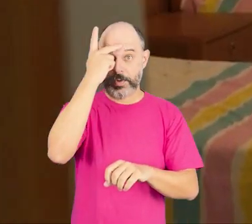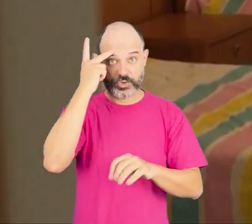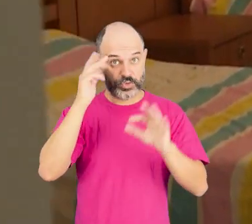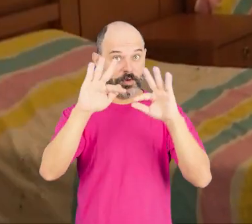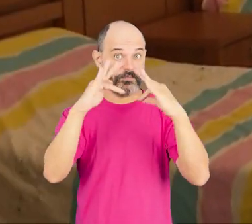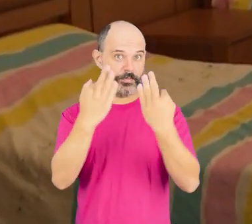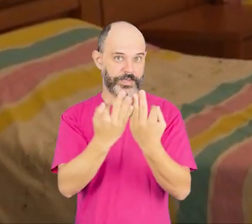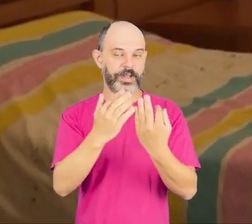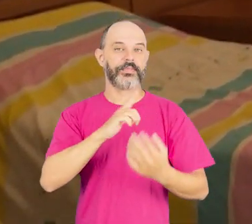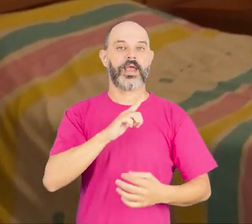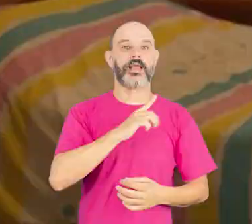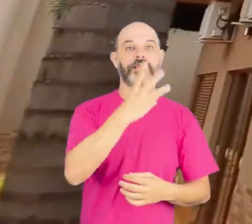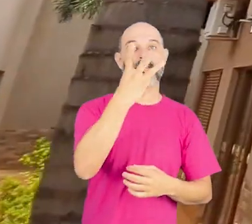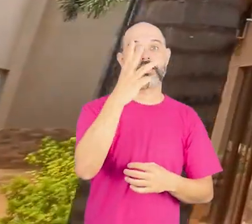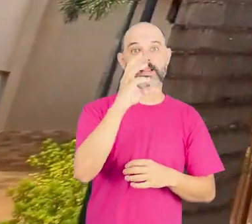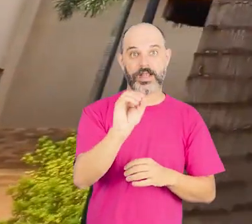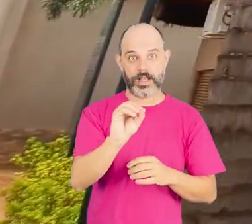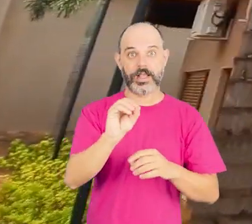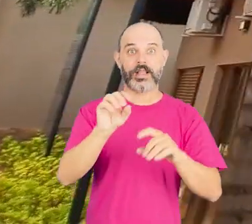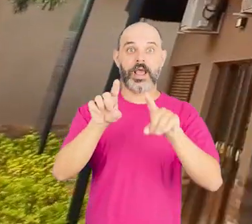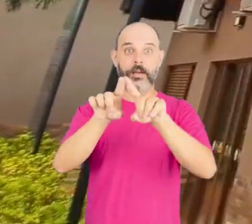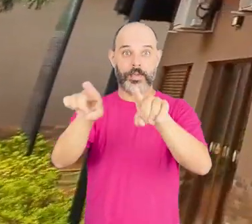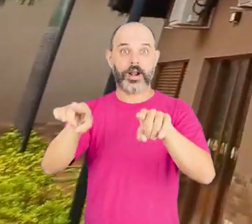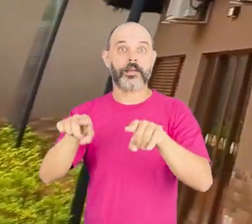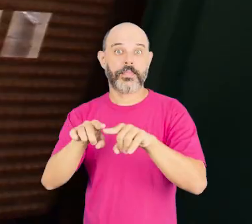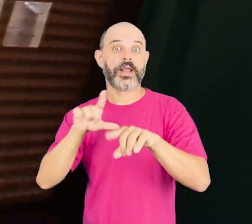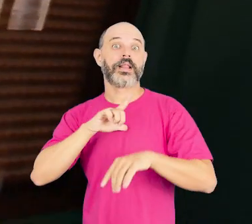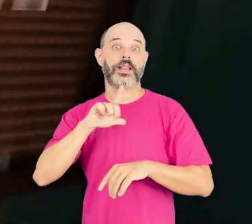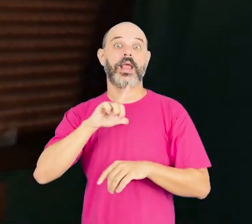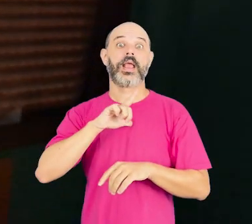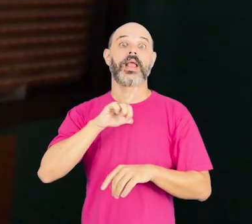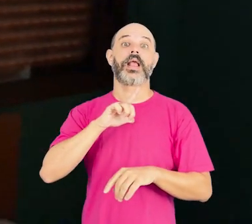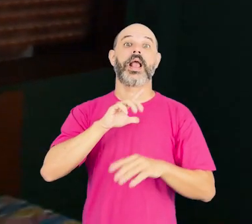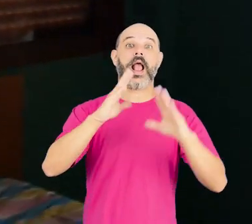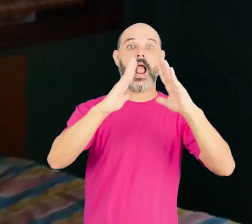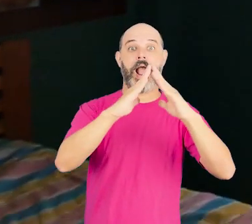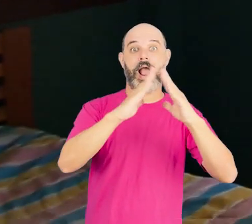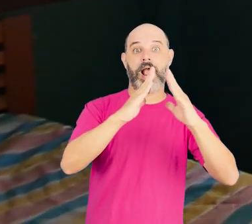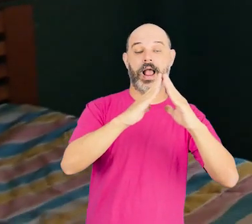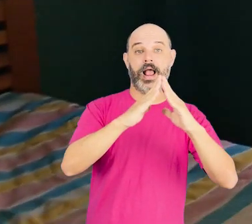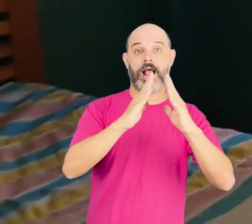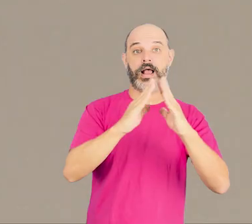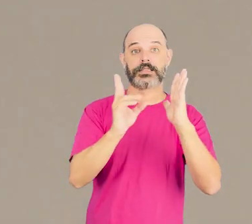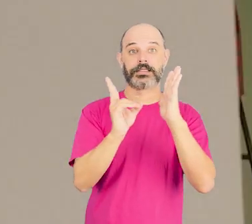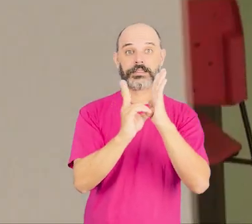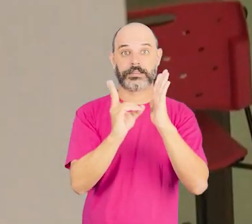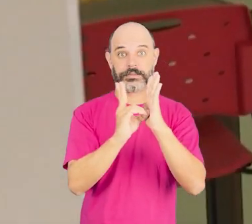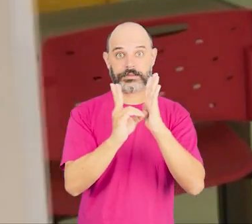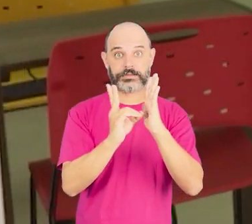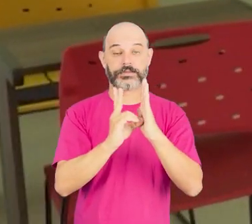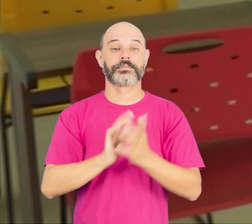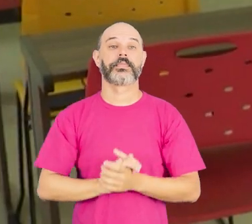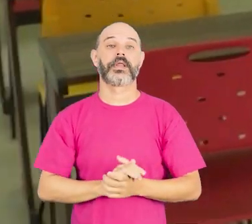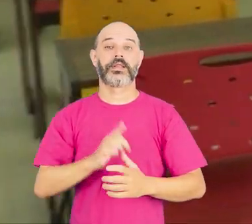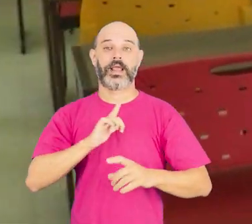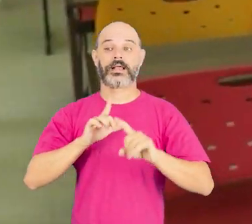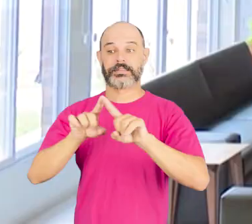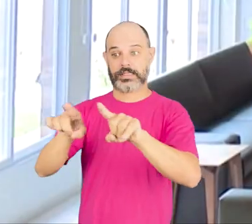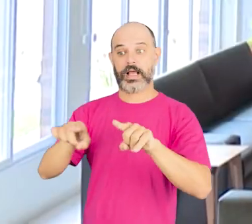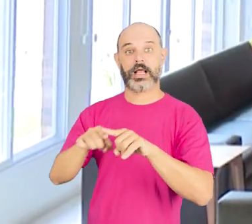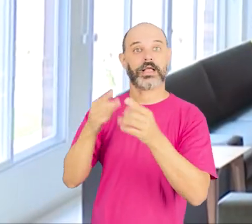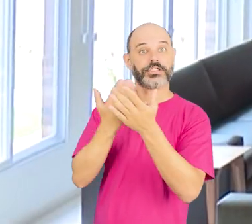família. São 30 apartamentos e 2 casas indígenas. É demais! Aqui tem sala de aula da classe